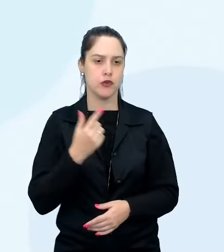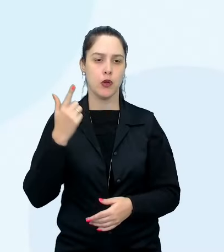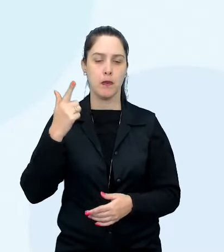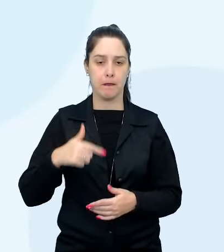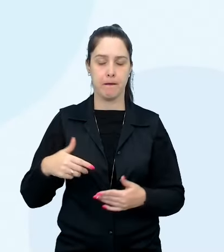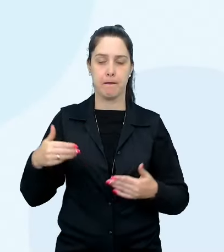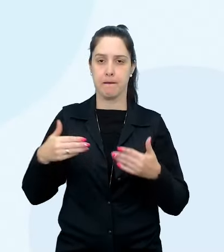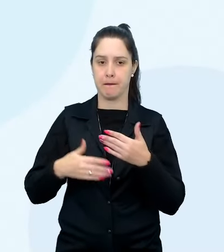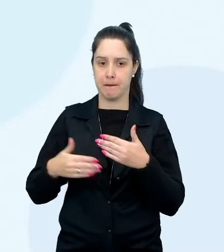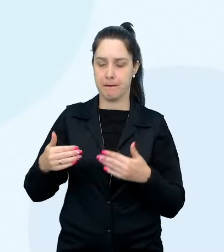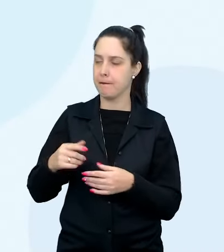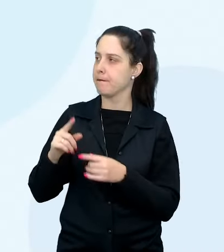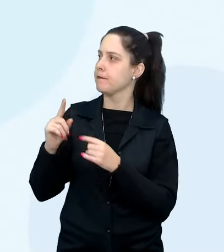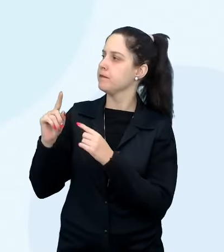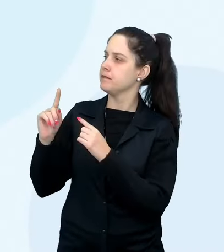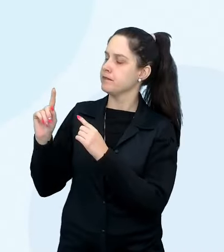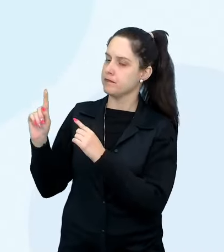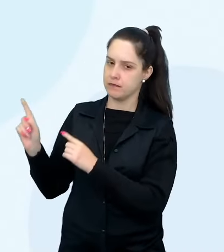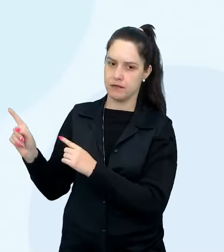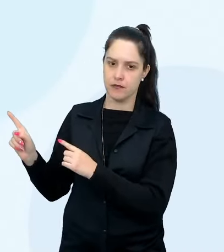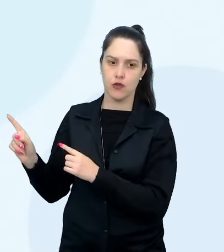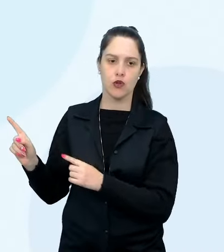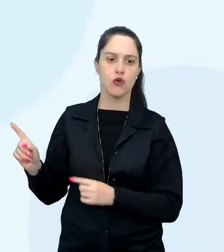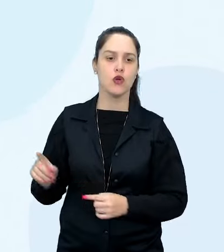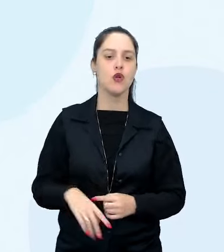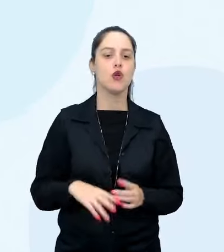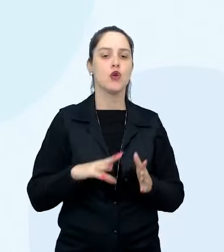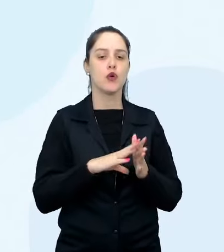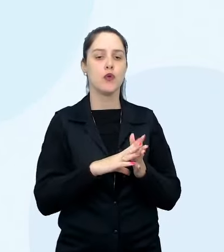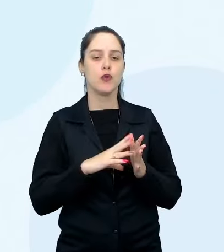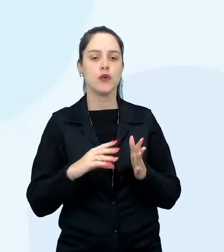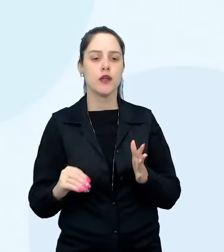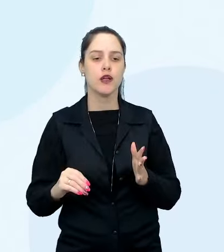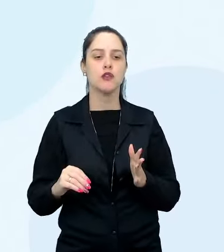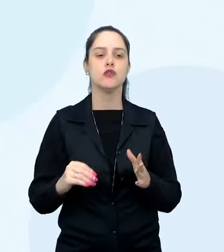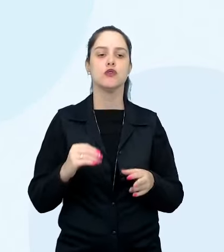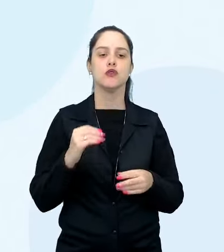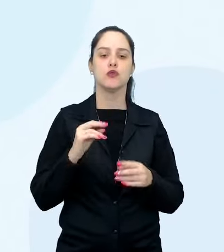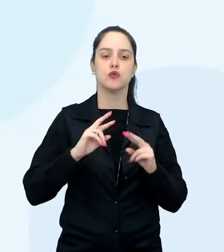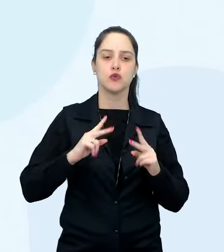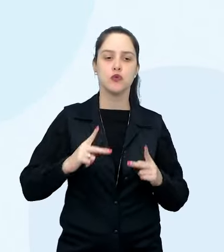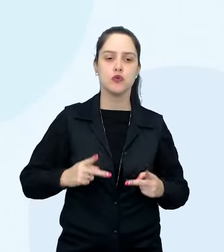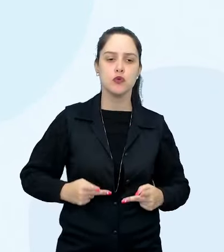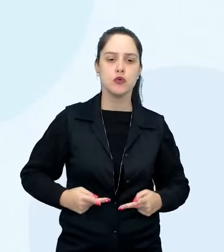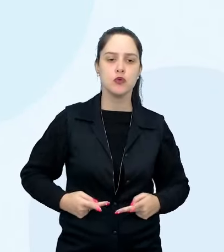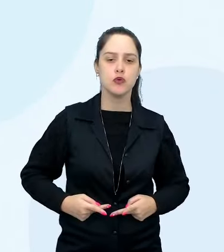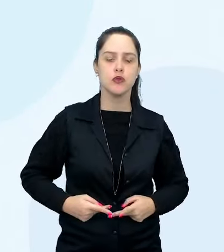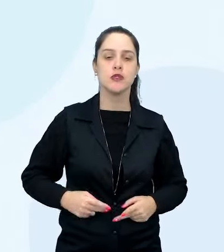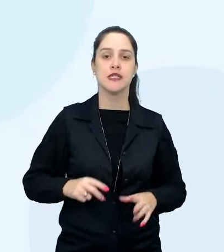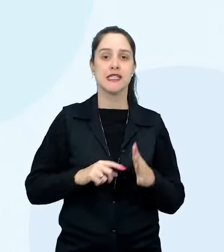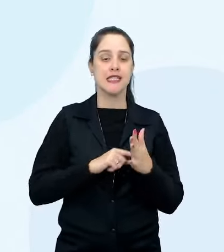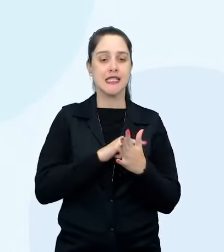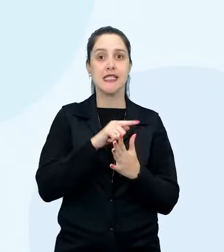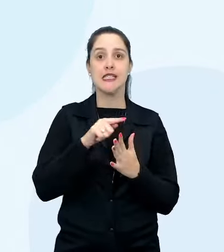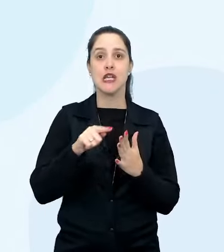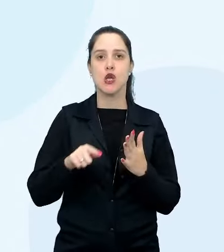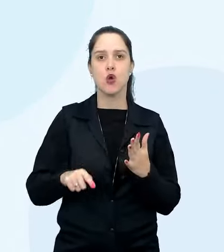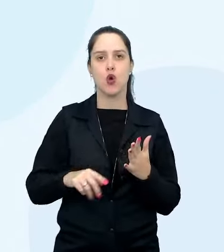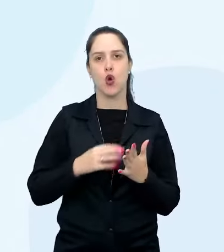só para a gente relembrar, unidade curricular 1, superar desafio, é o de humanas. Os 5 componentes que a gente tem